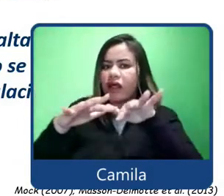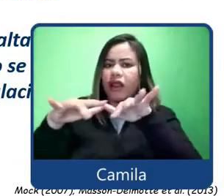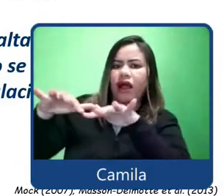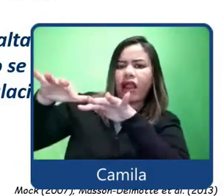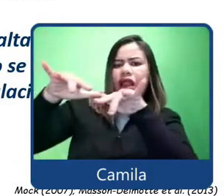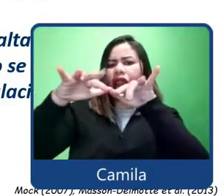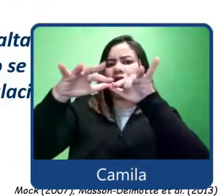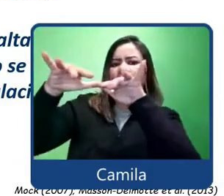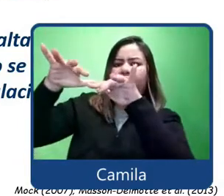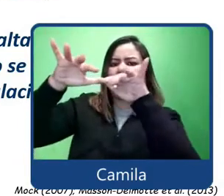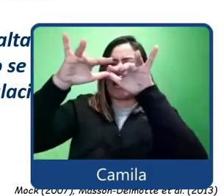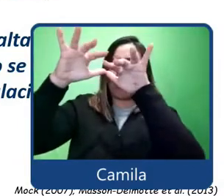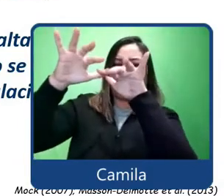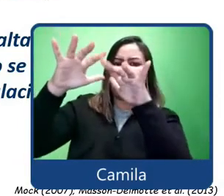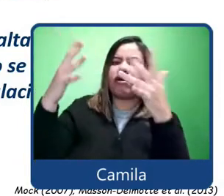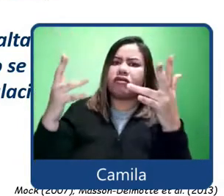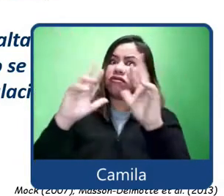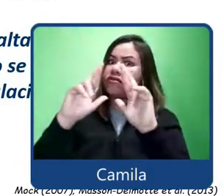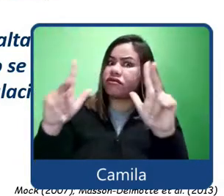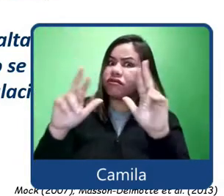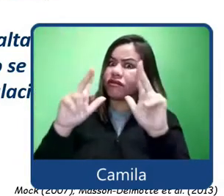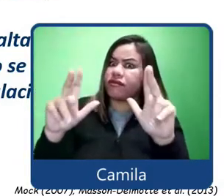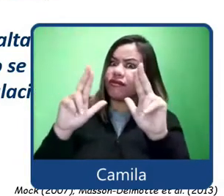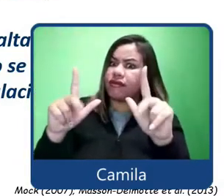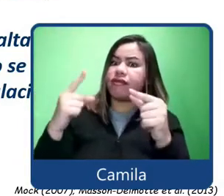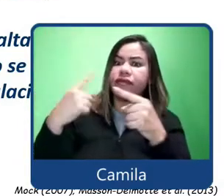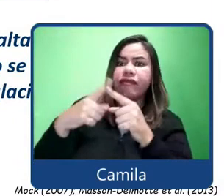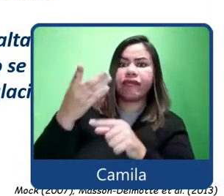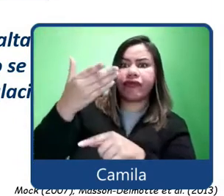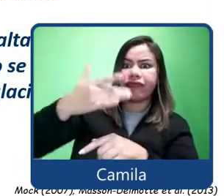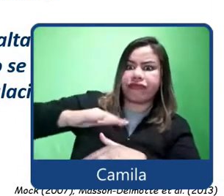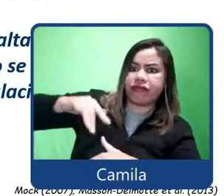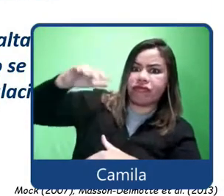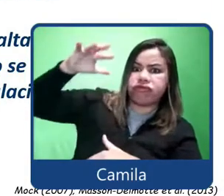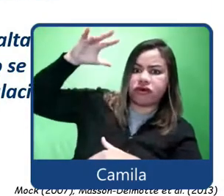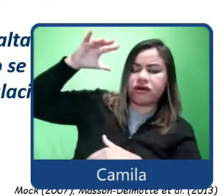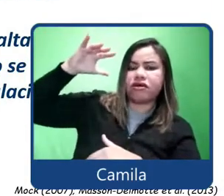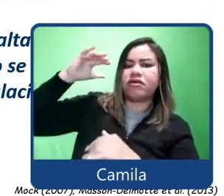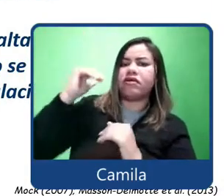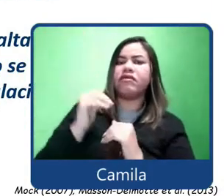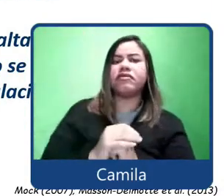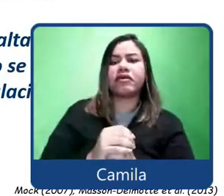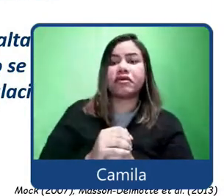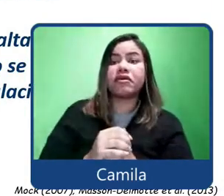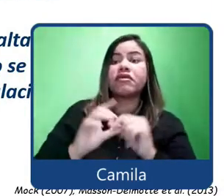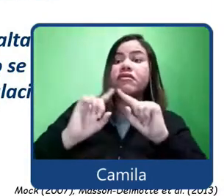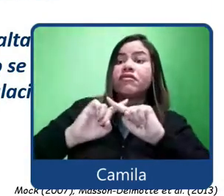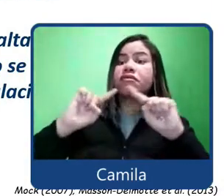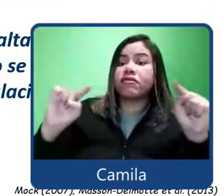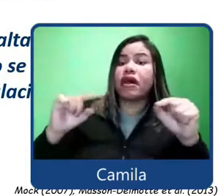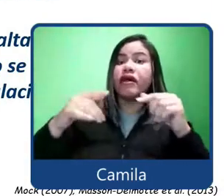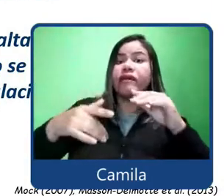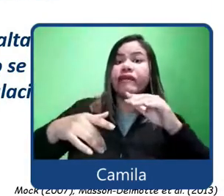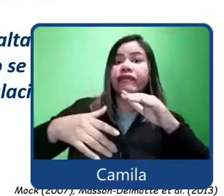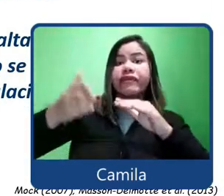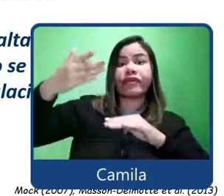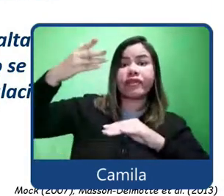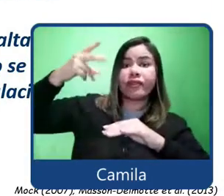últimos 2.000 anos, muito alta, mas que taxas maiores aconteceram no passado